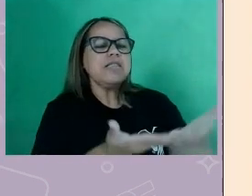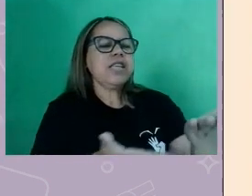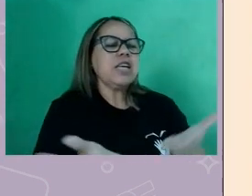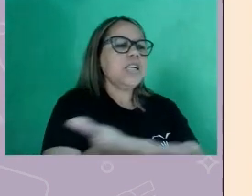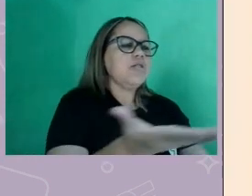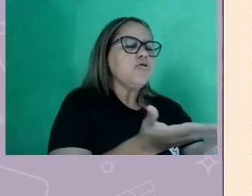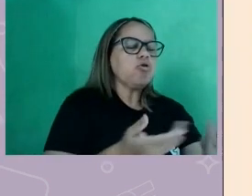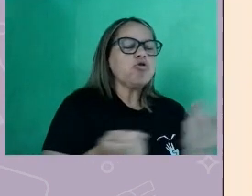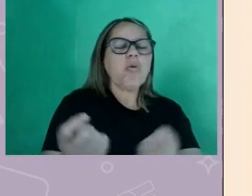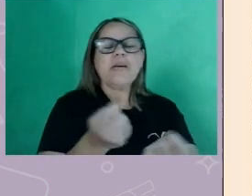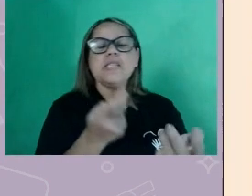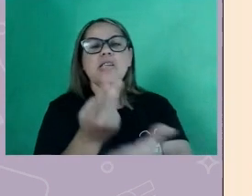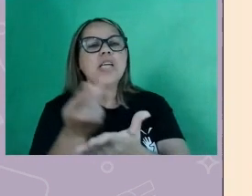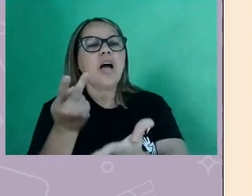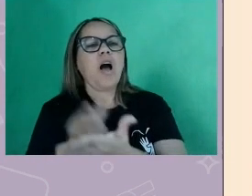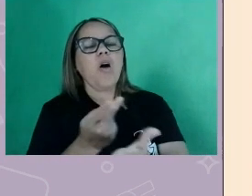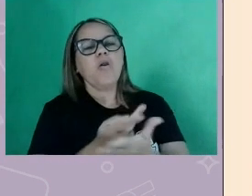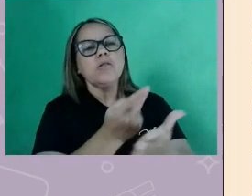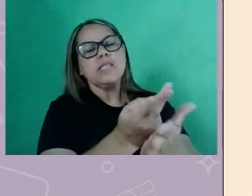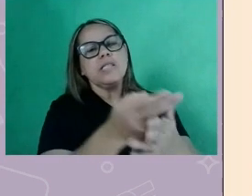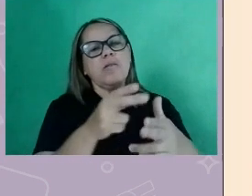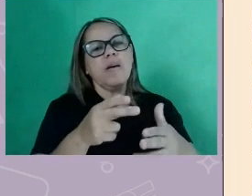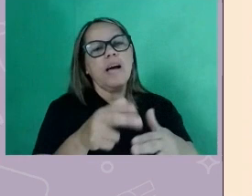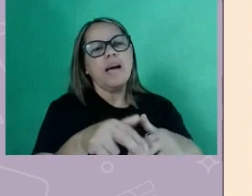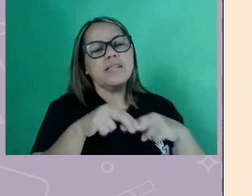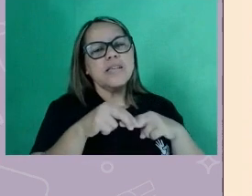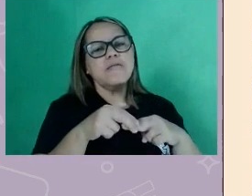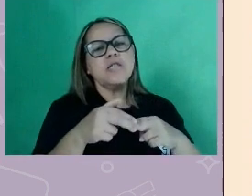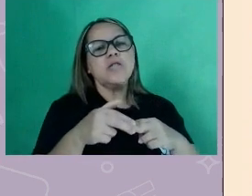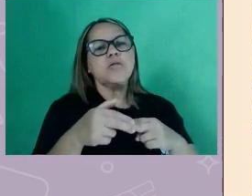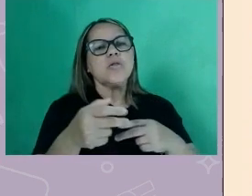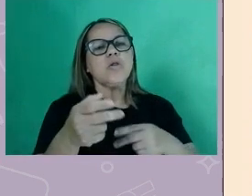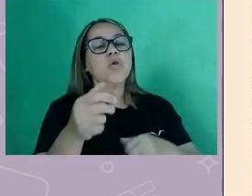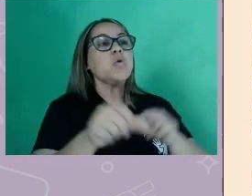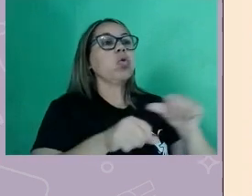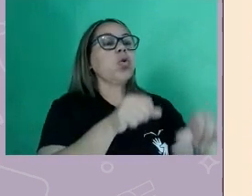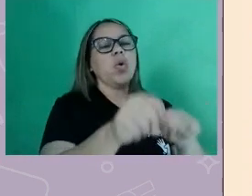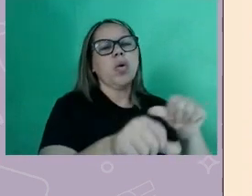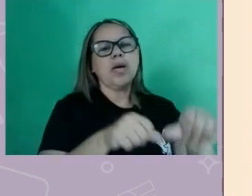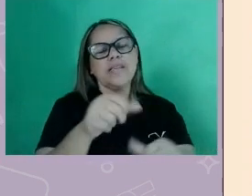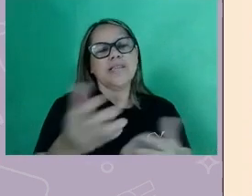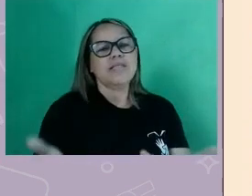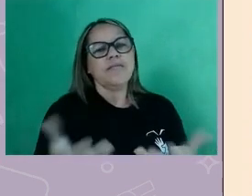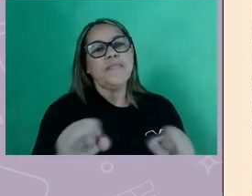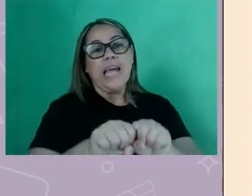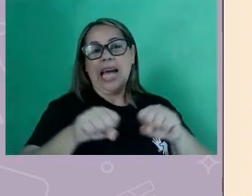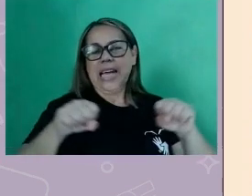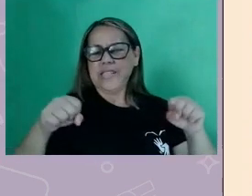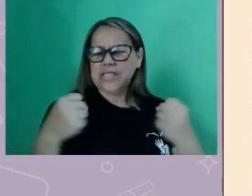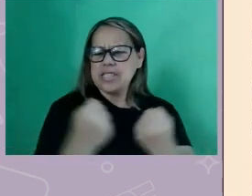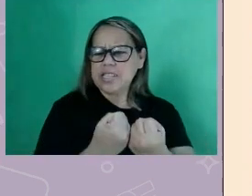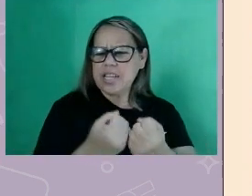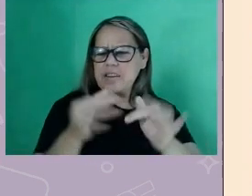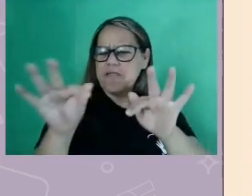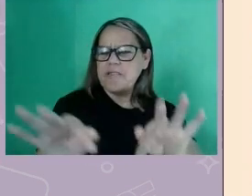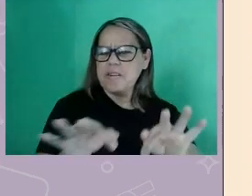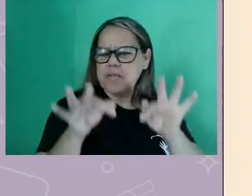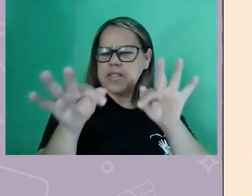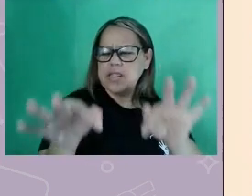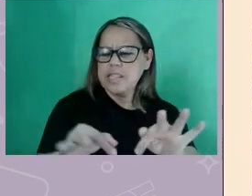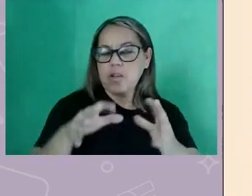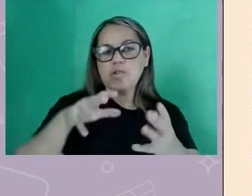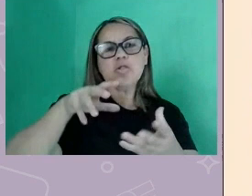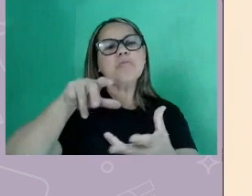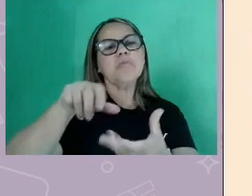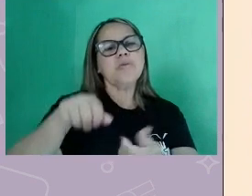se davam principalmente por meio de trocas era a sociedade feudal o mundo feudal ele